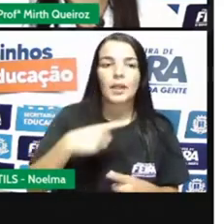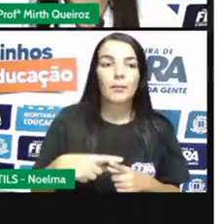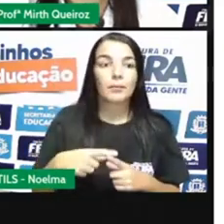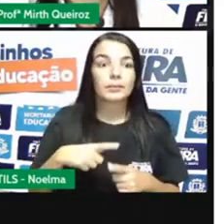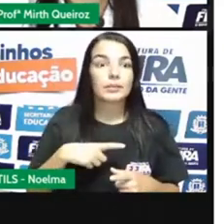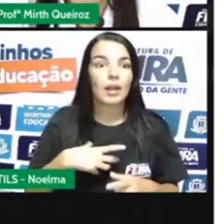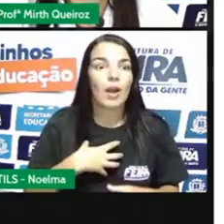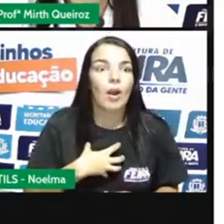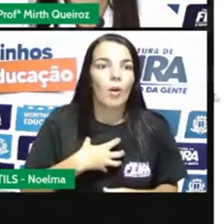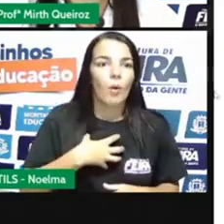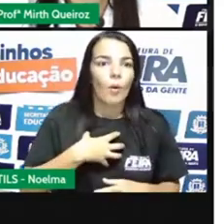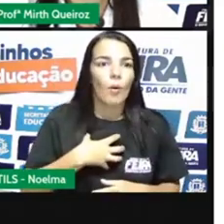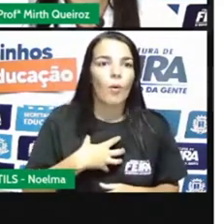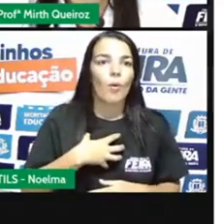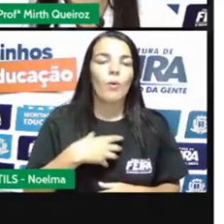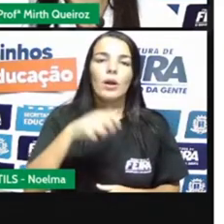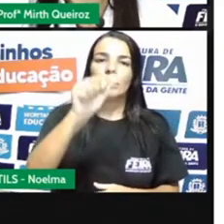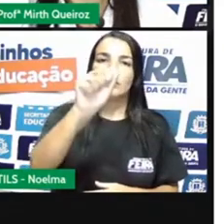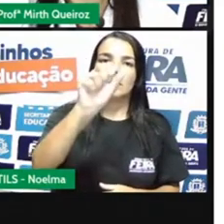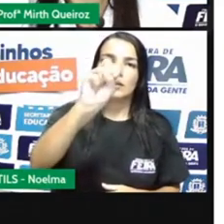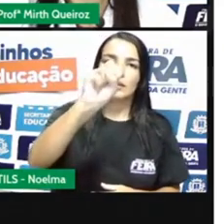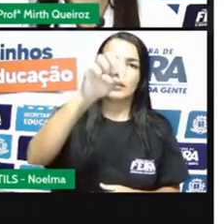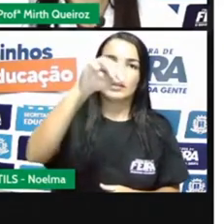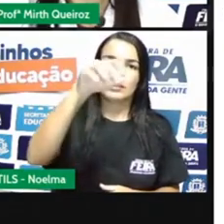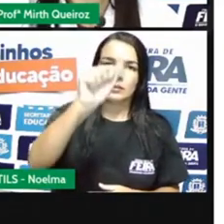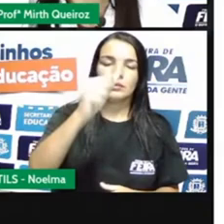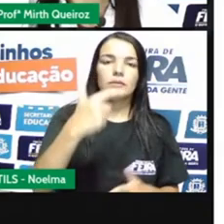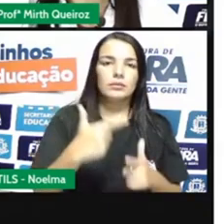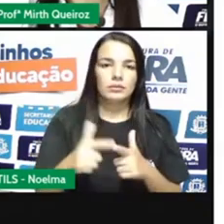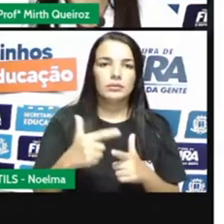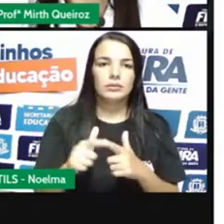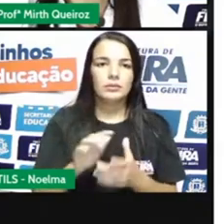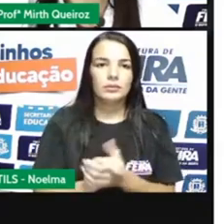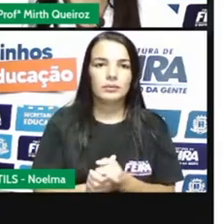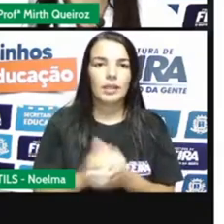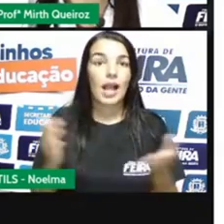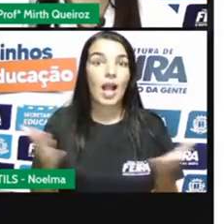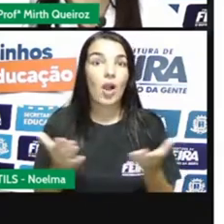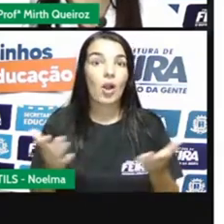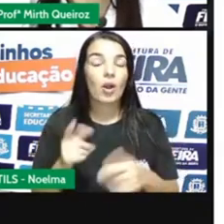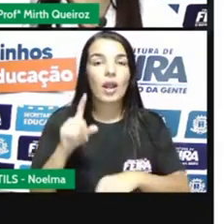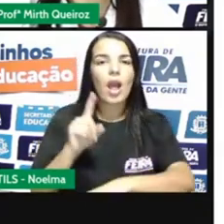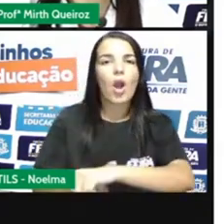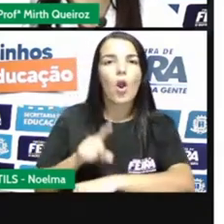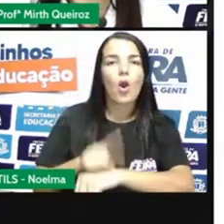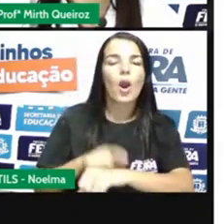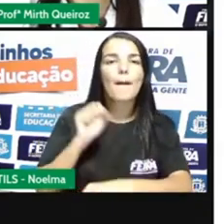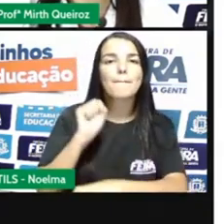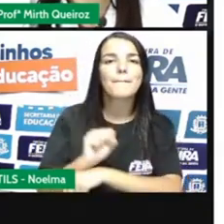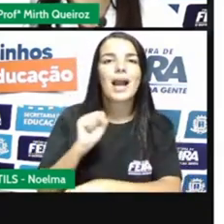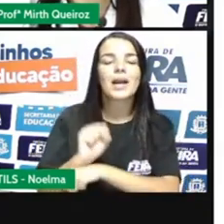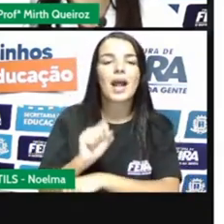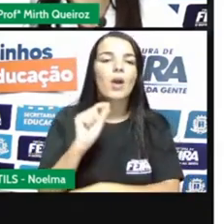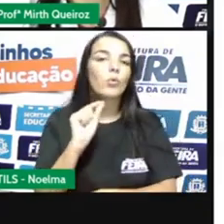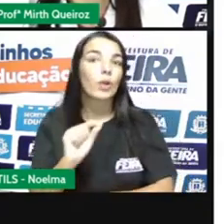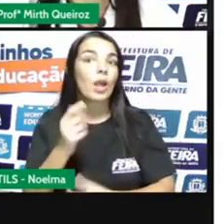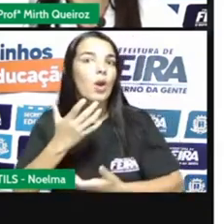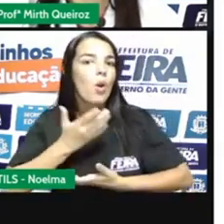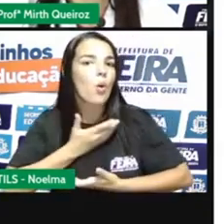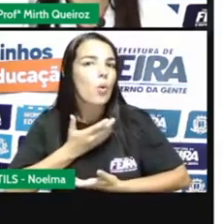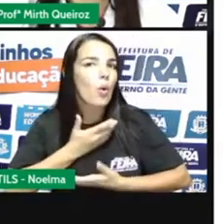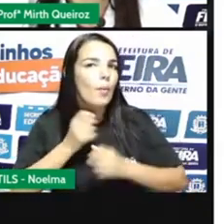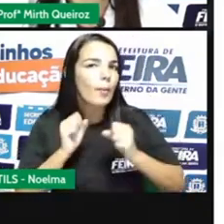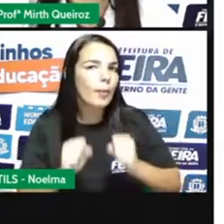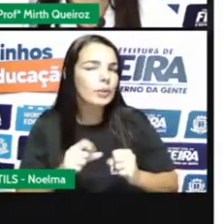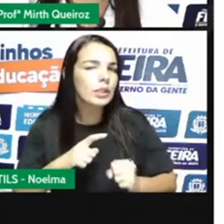forte crise ou ataque de asma. Hora de parar. Durante o treinamento, o corpo pode